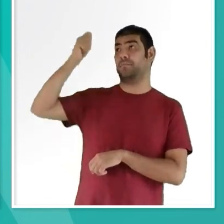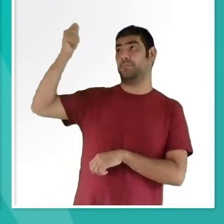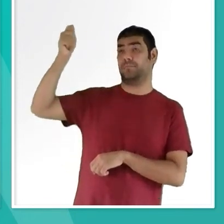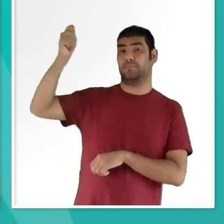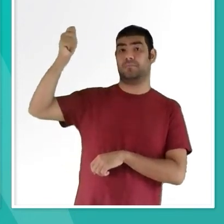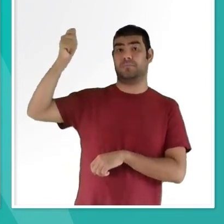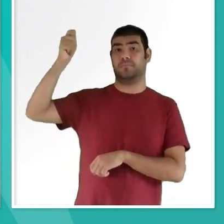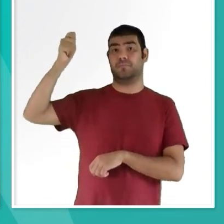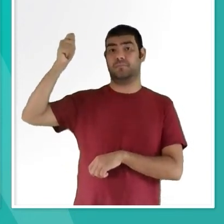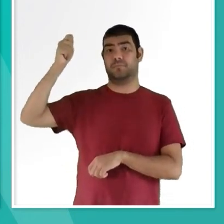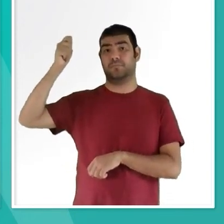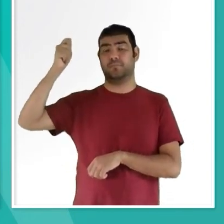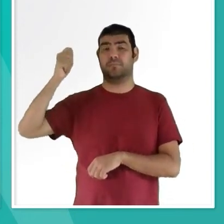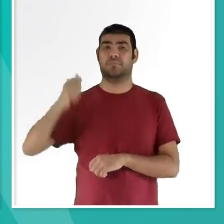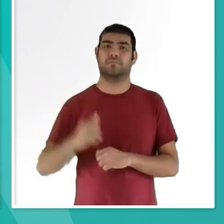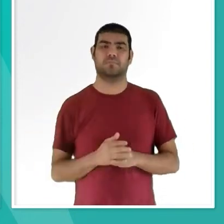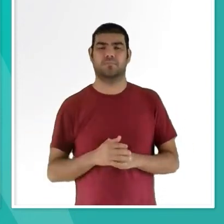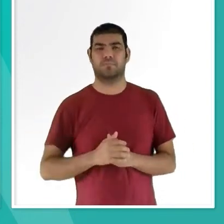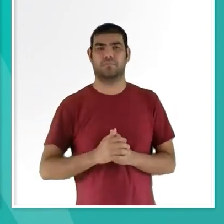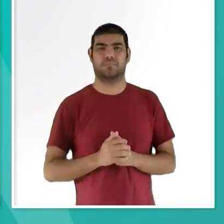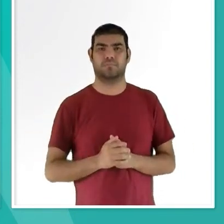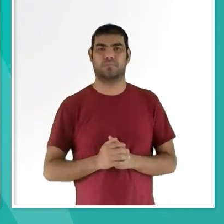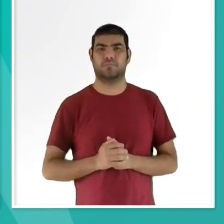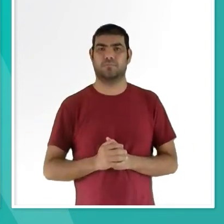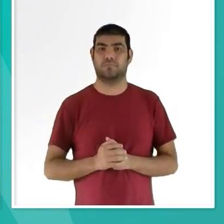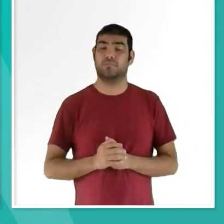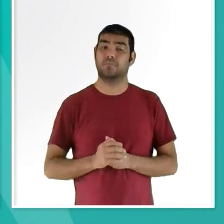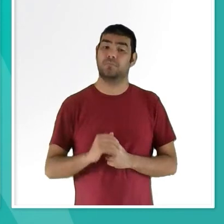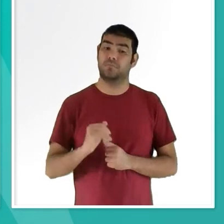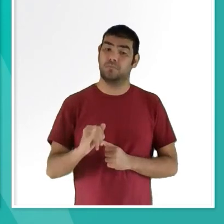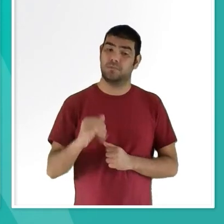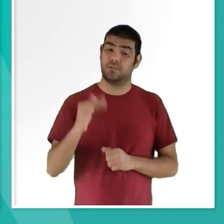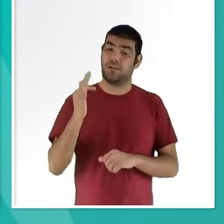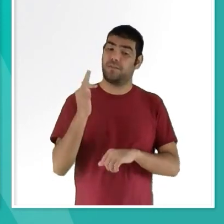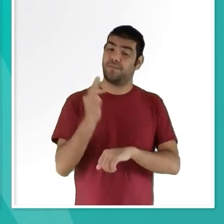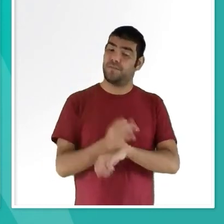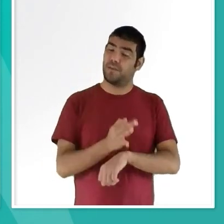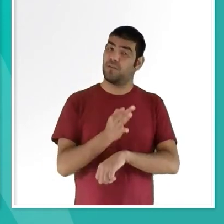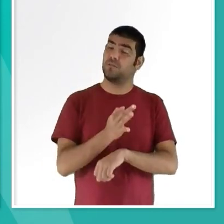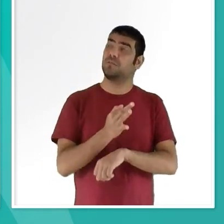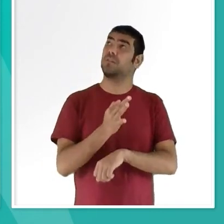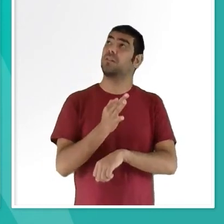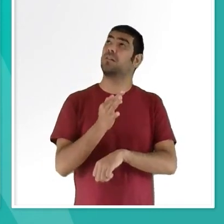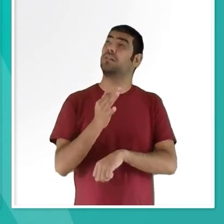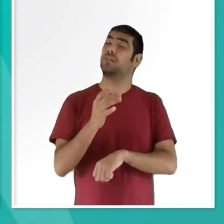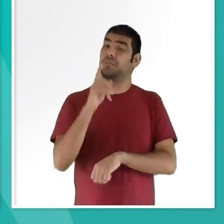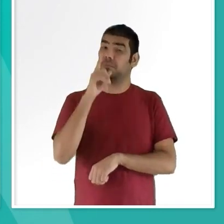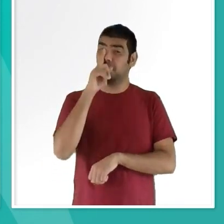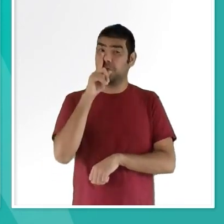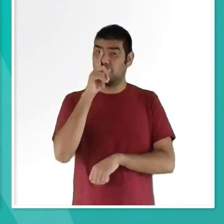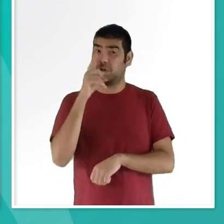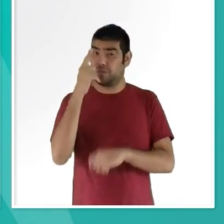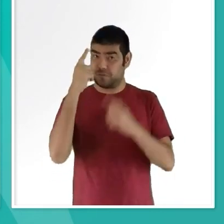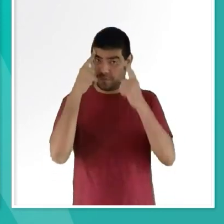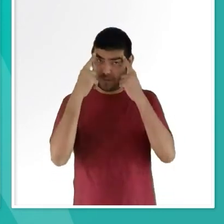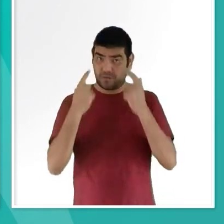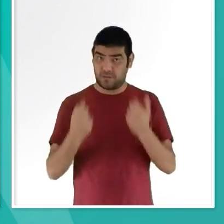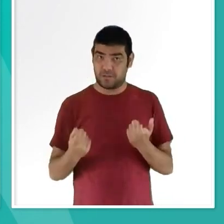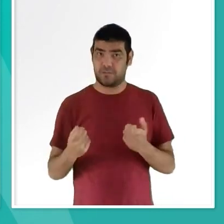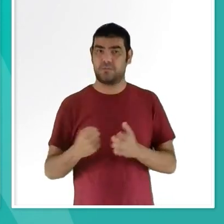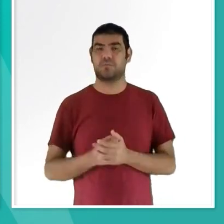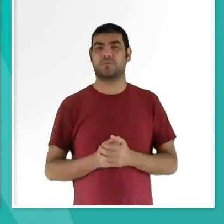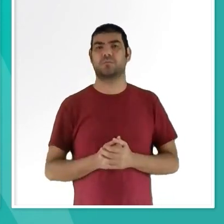cartão amarelo, caso seja uma falta muito mais violenta. A